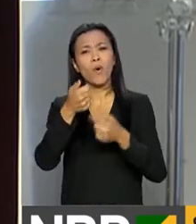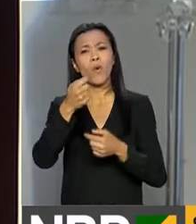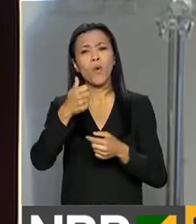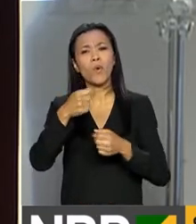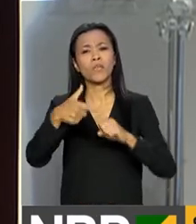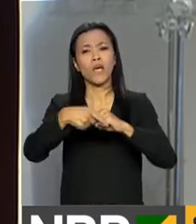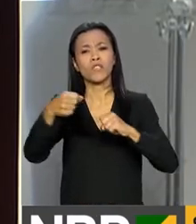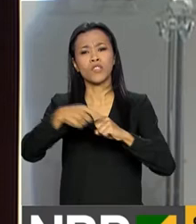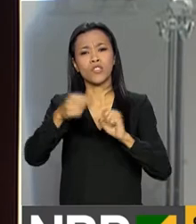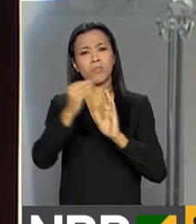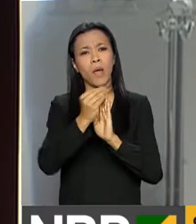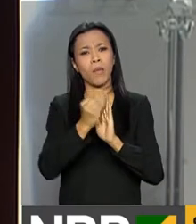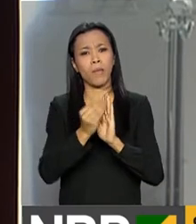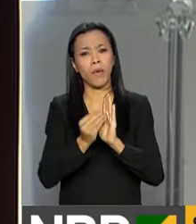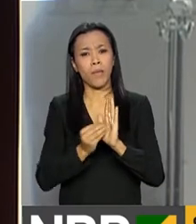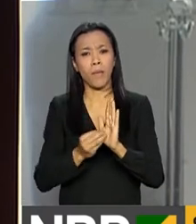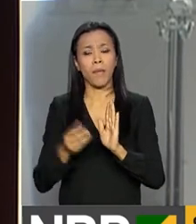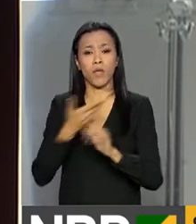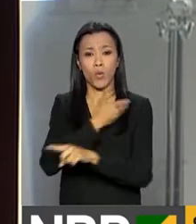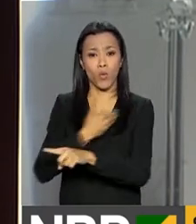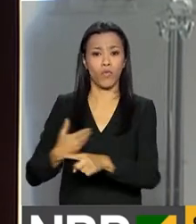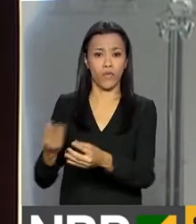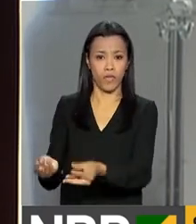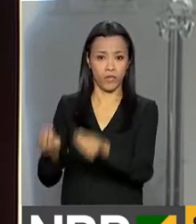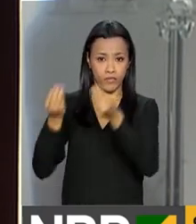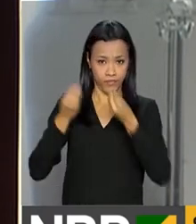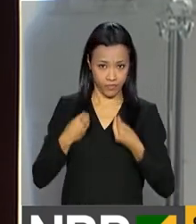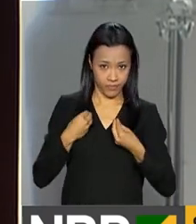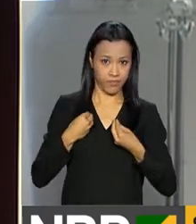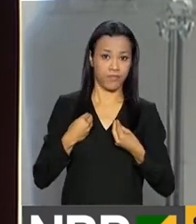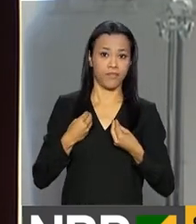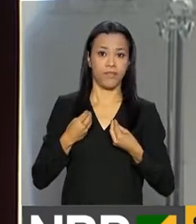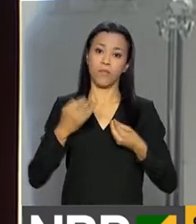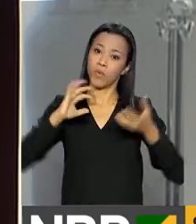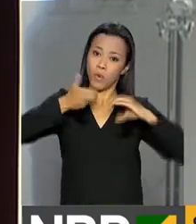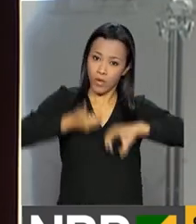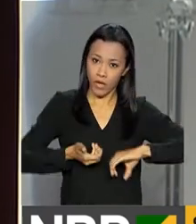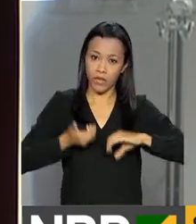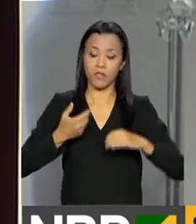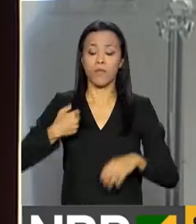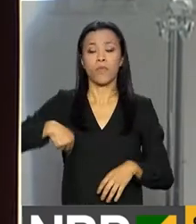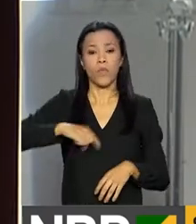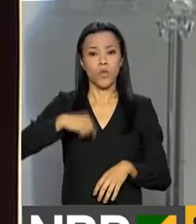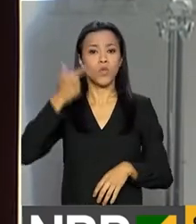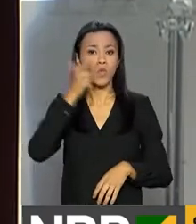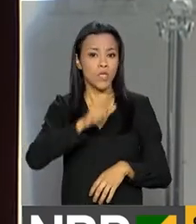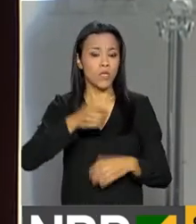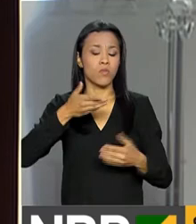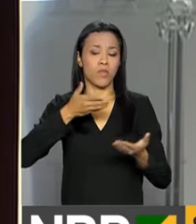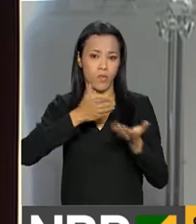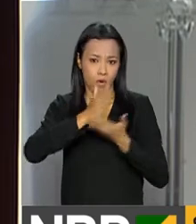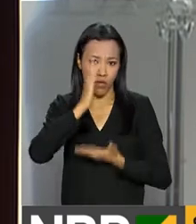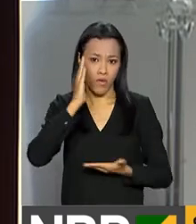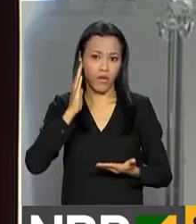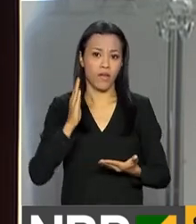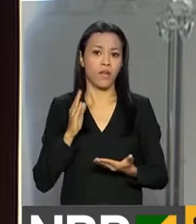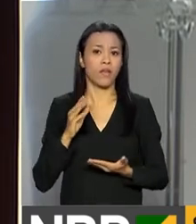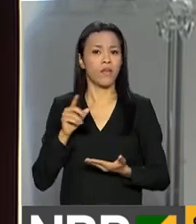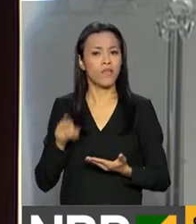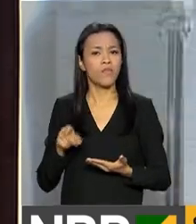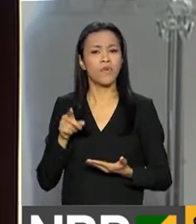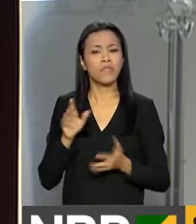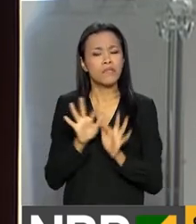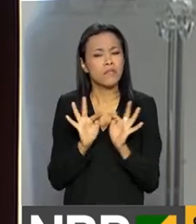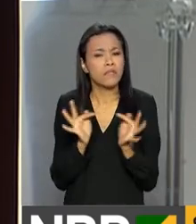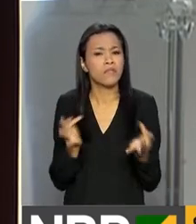que foram encaminhados pelo governo. Nós conseguimos aprovar uma reforma trabalhista que veio tímida do